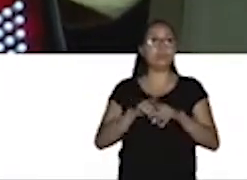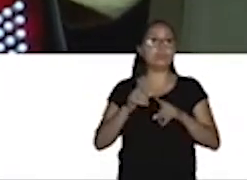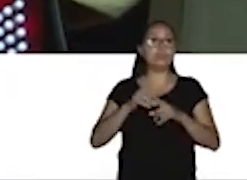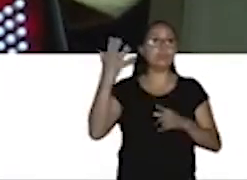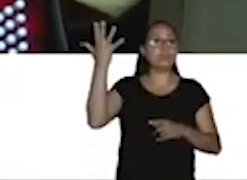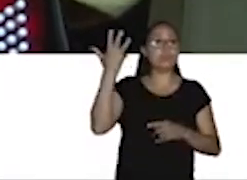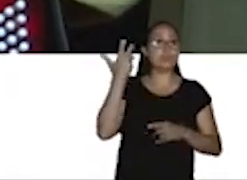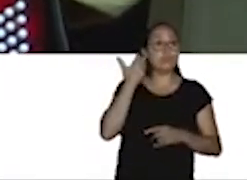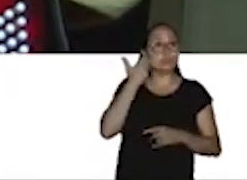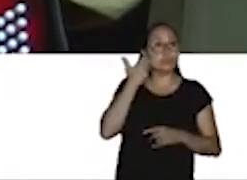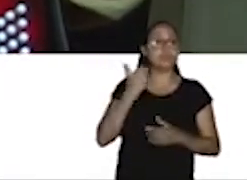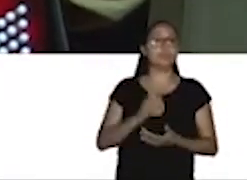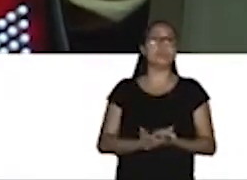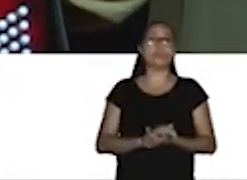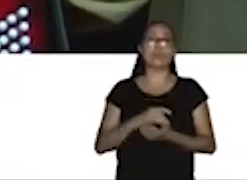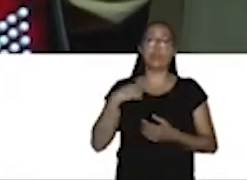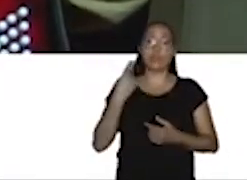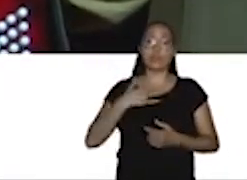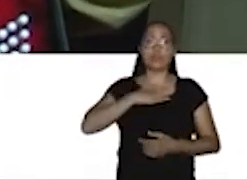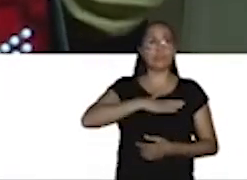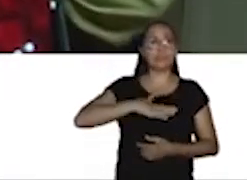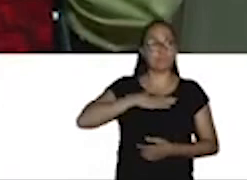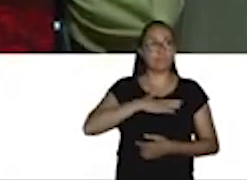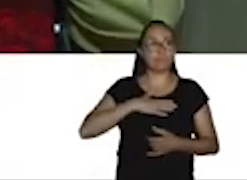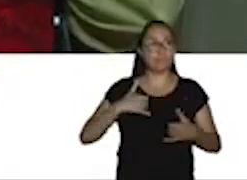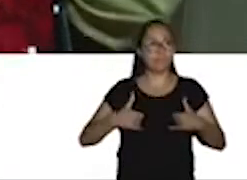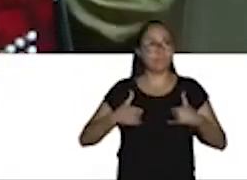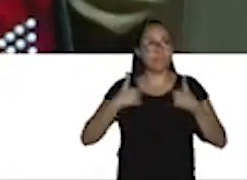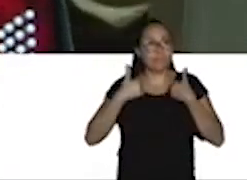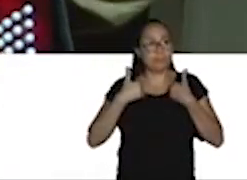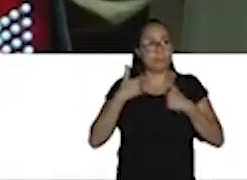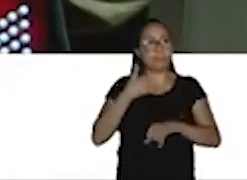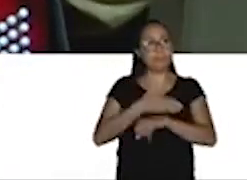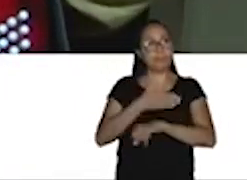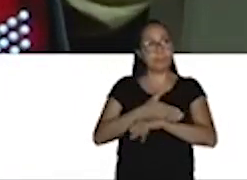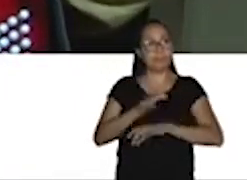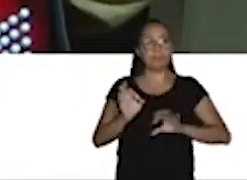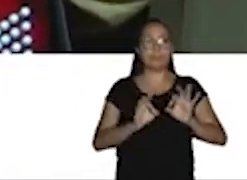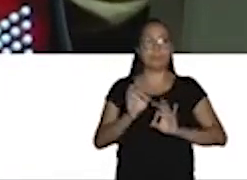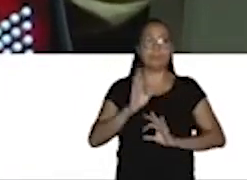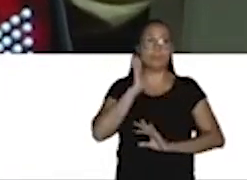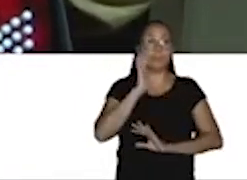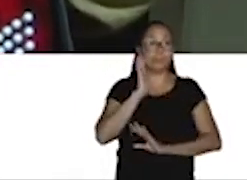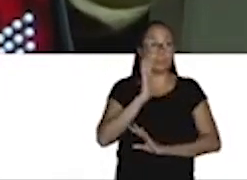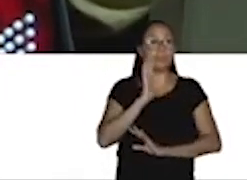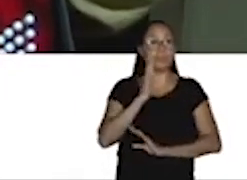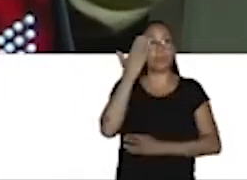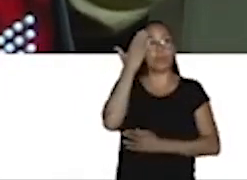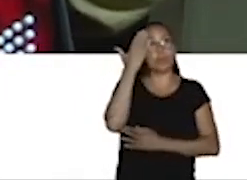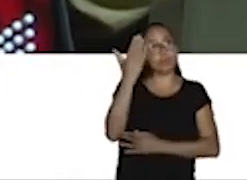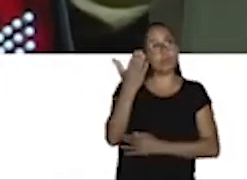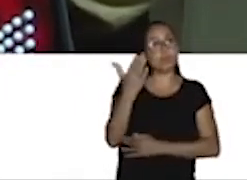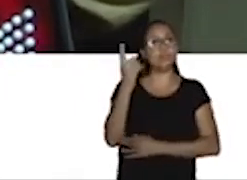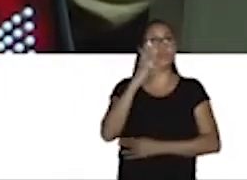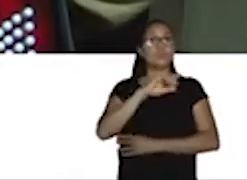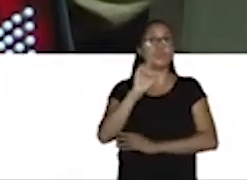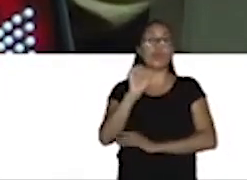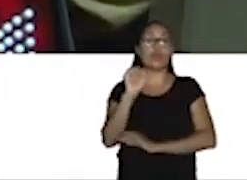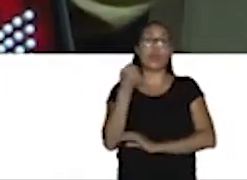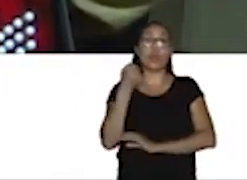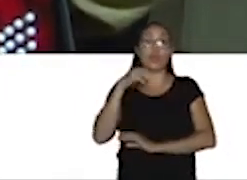audiodescrição, enfim, para nós é uma honra fazer parte desse projeto tão bacana. Agradecer a todos. A gente, dia 8 de